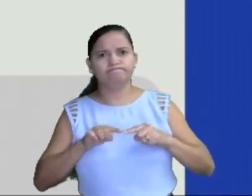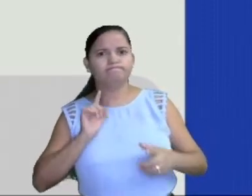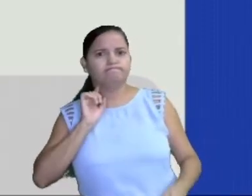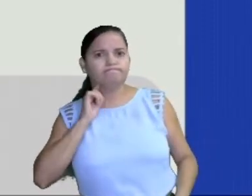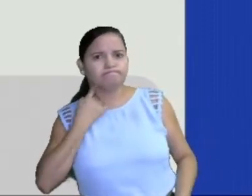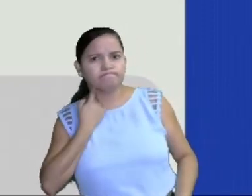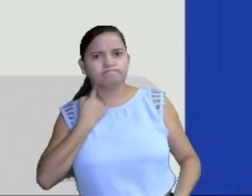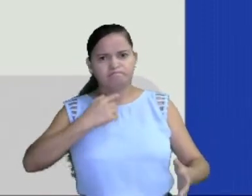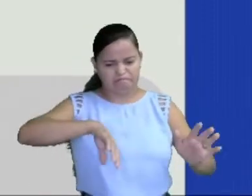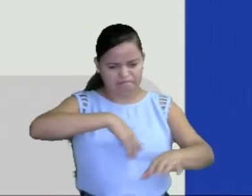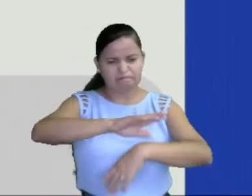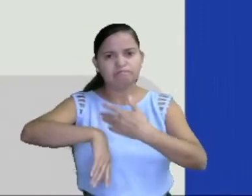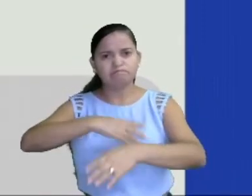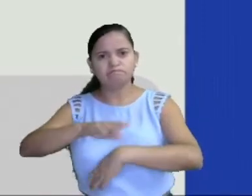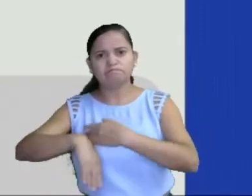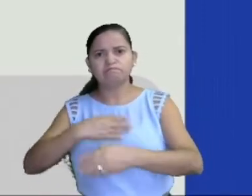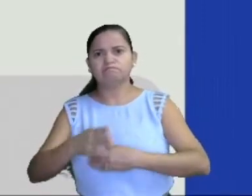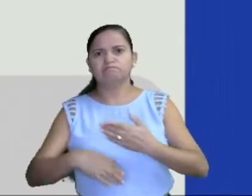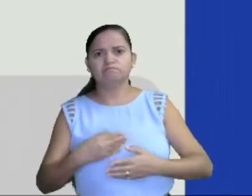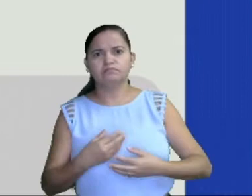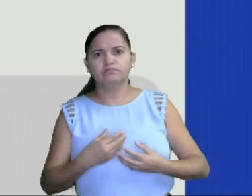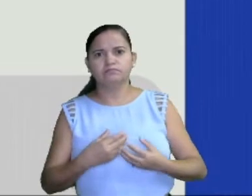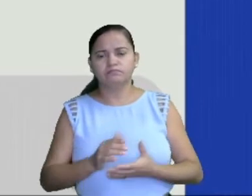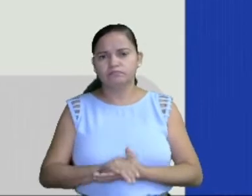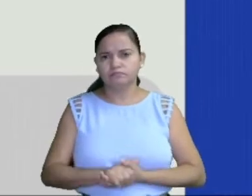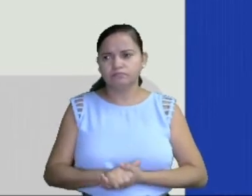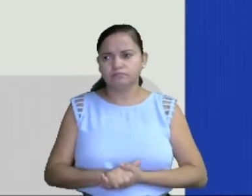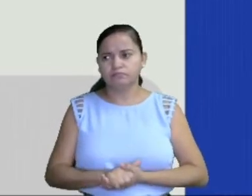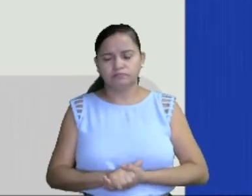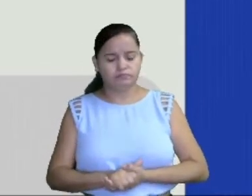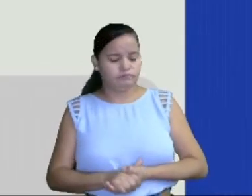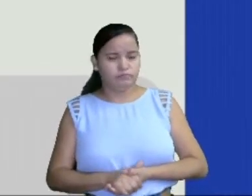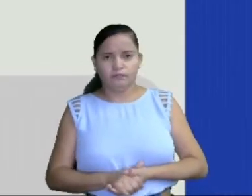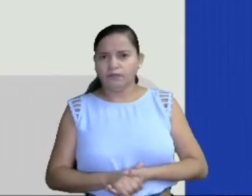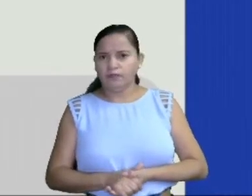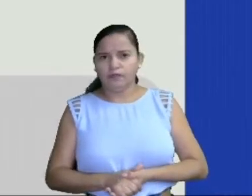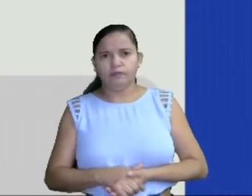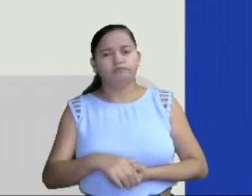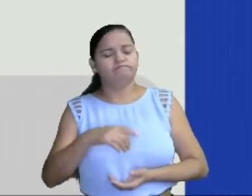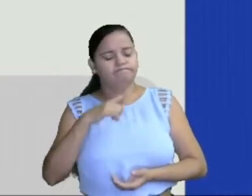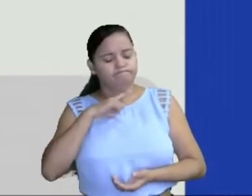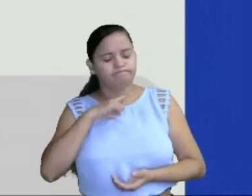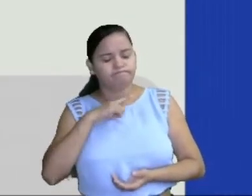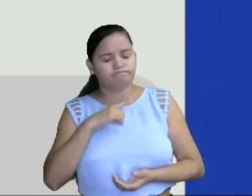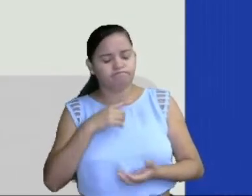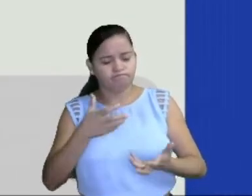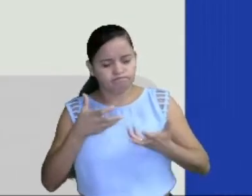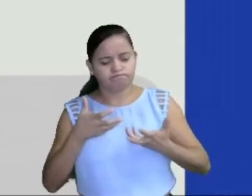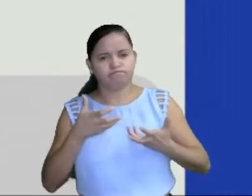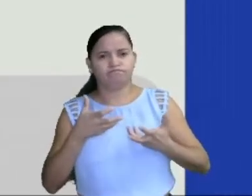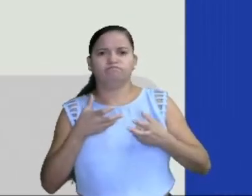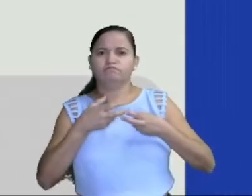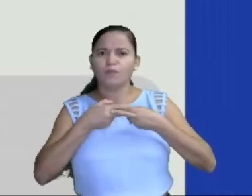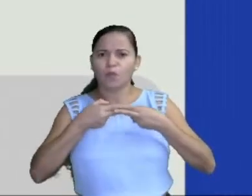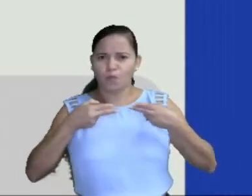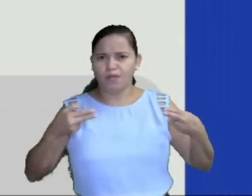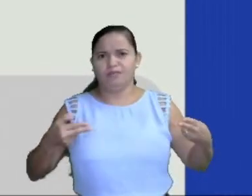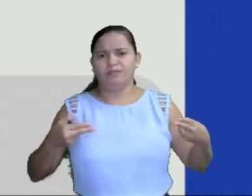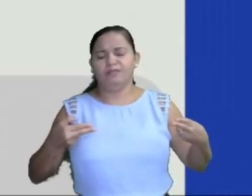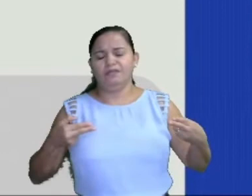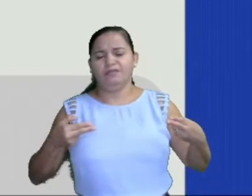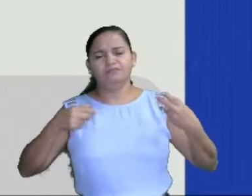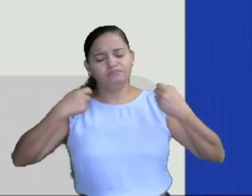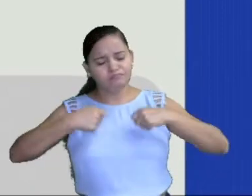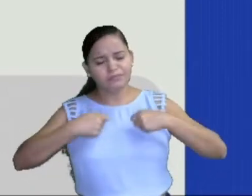sujeira, bagunça e armários arrombados. Porque nós queremos qualidade. Para ter qualidade,